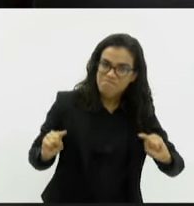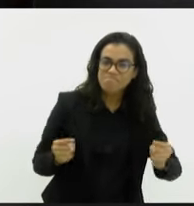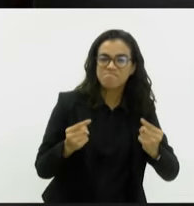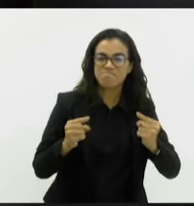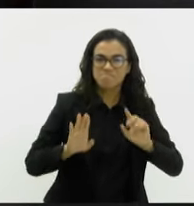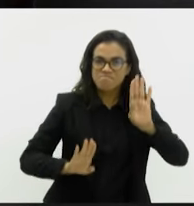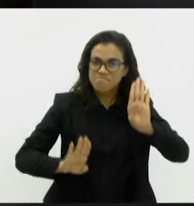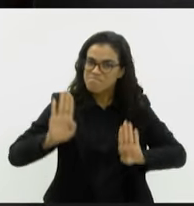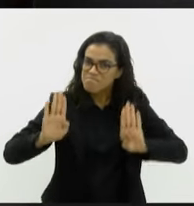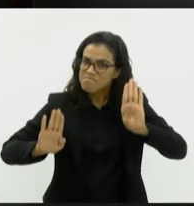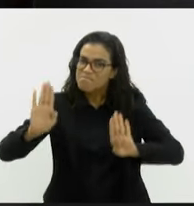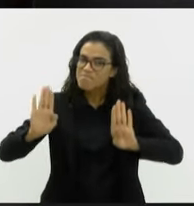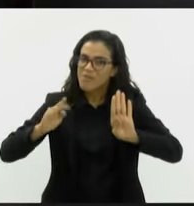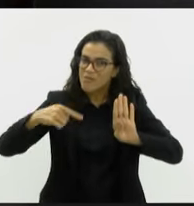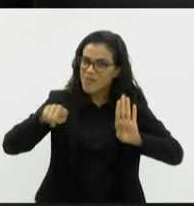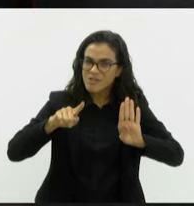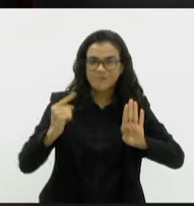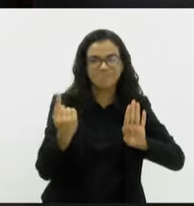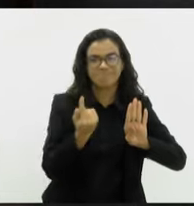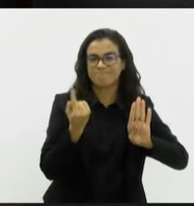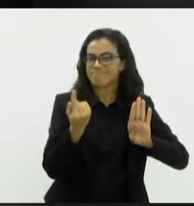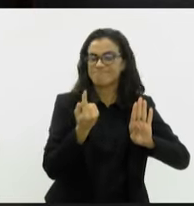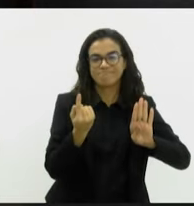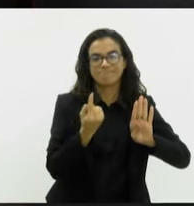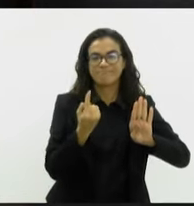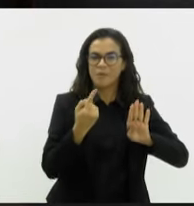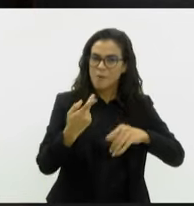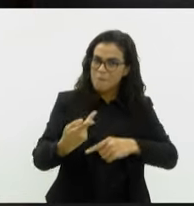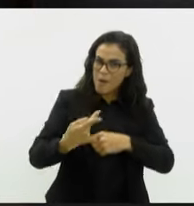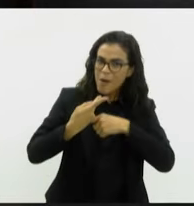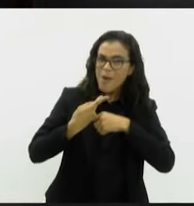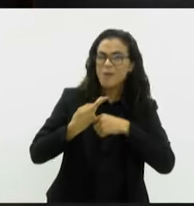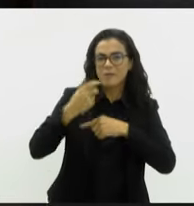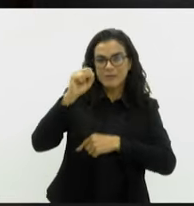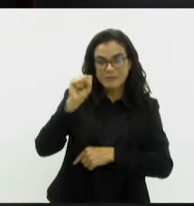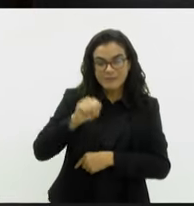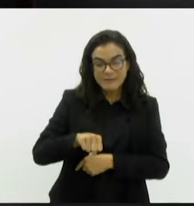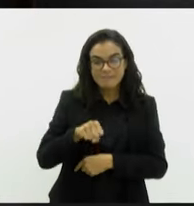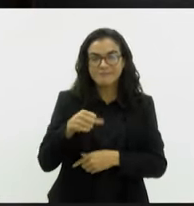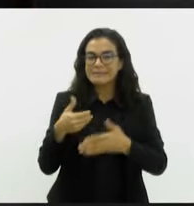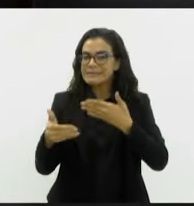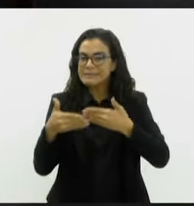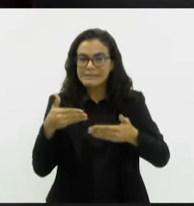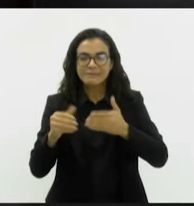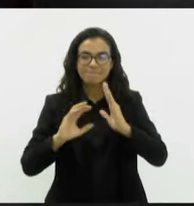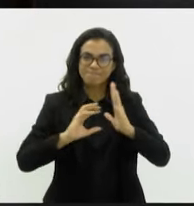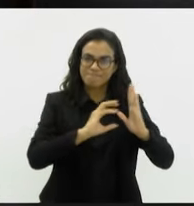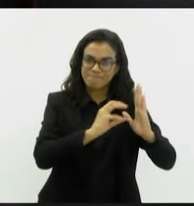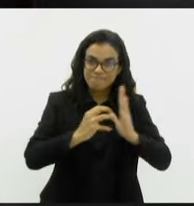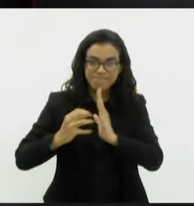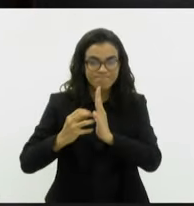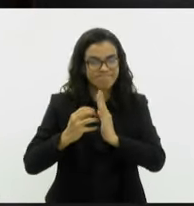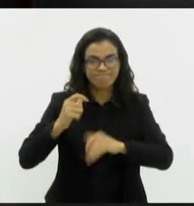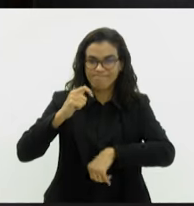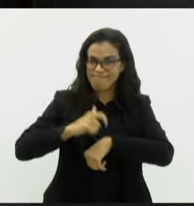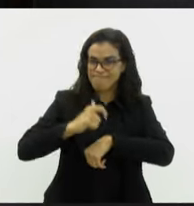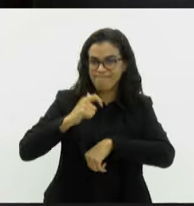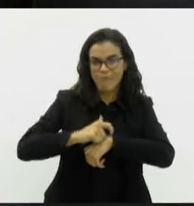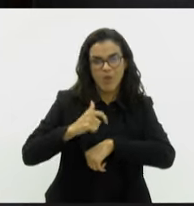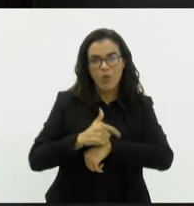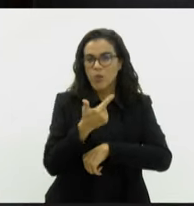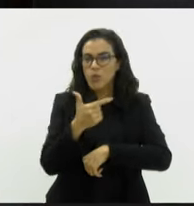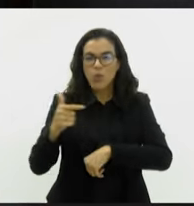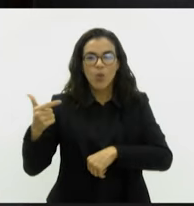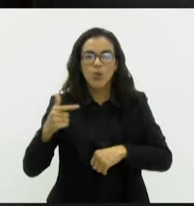nessa luta vocês não estão sozinha nos busque nos procurem dependente de partido nestas horas não existe